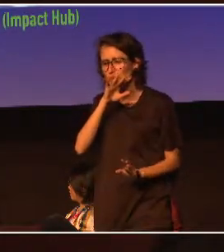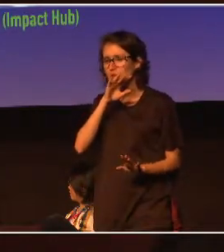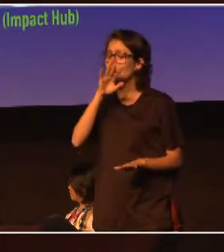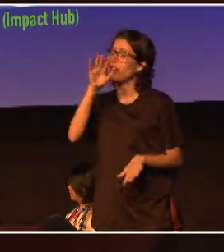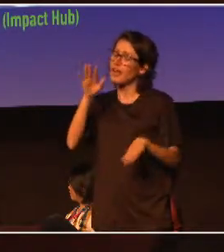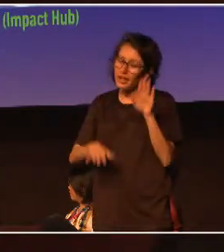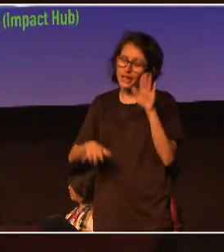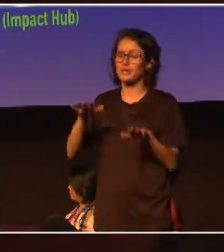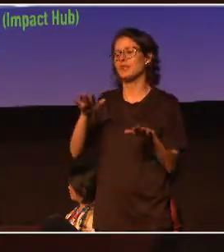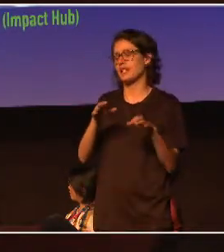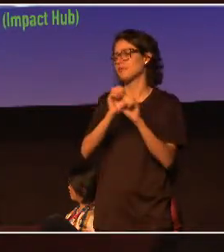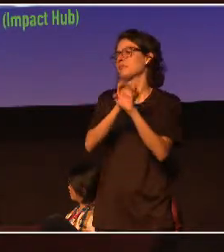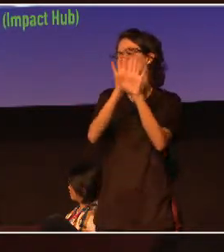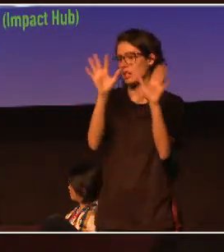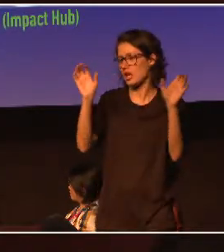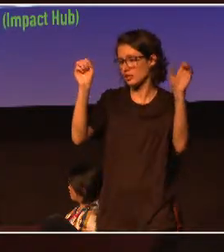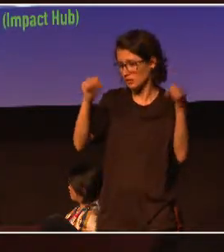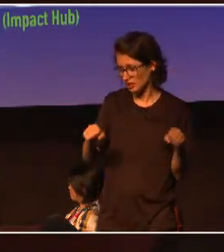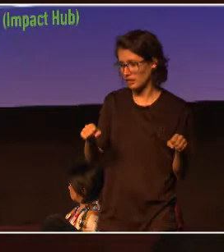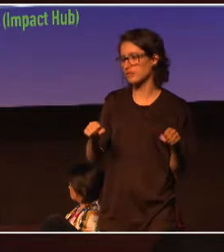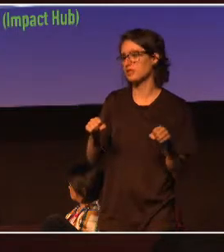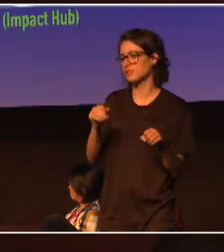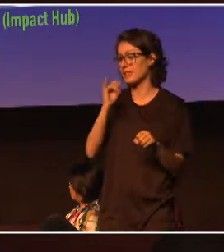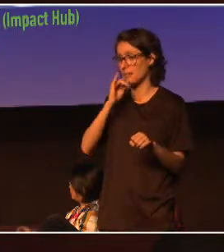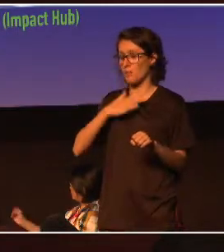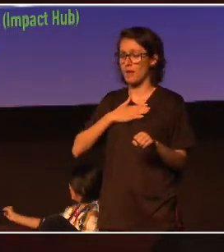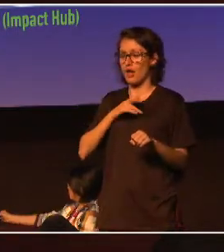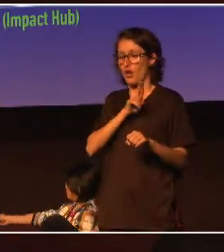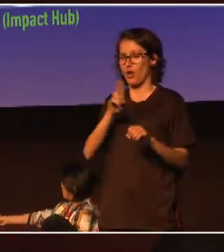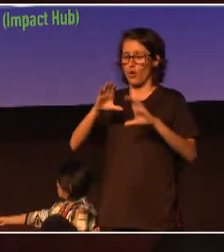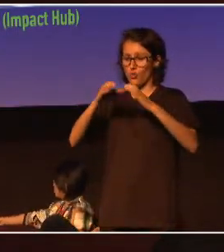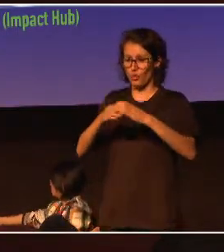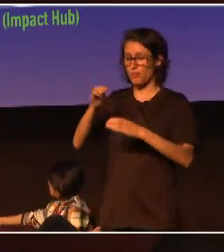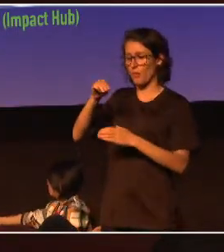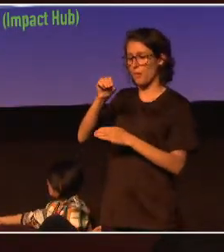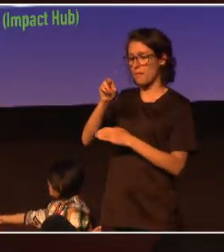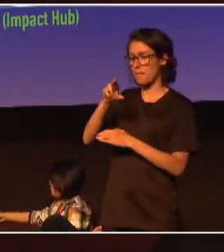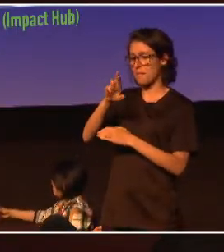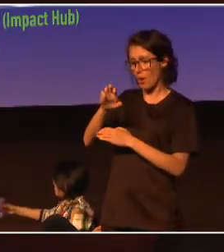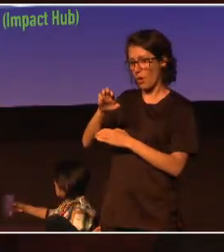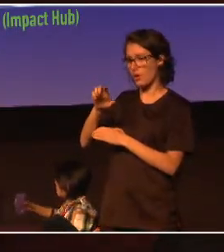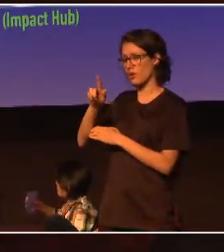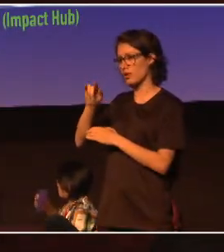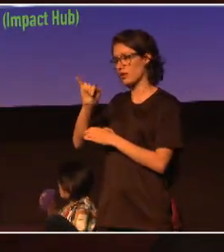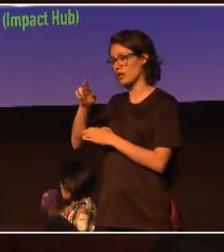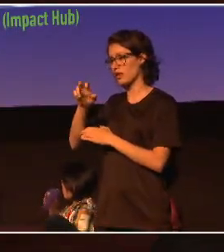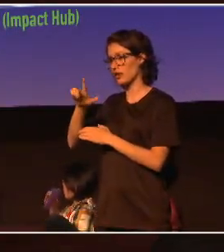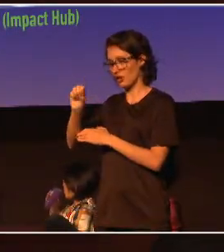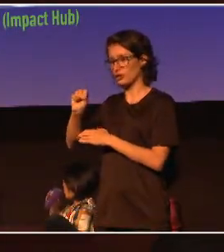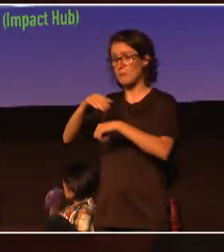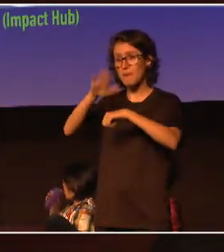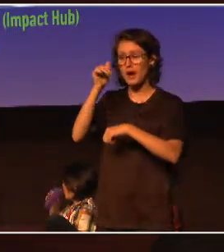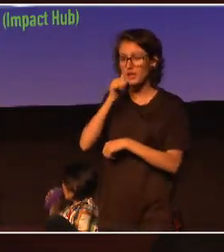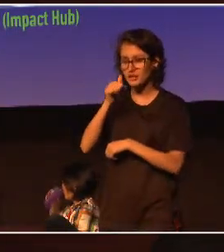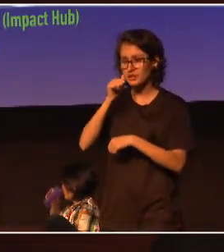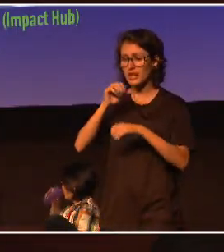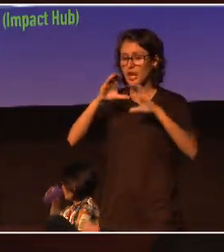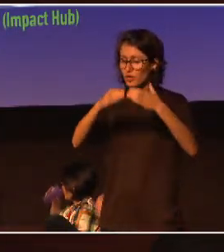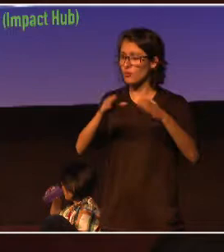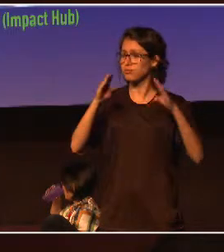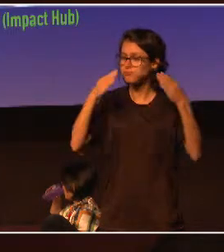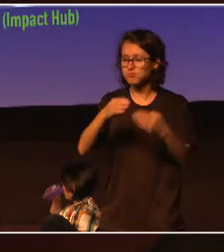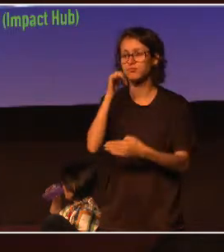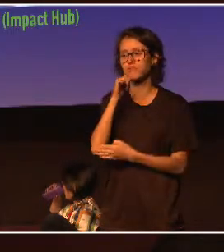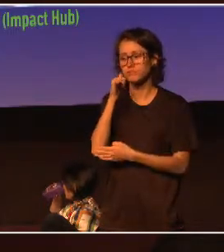exclusão definida, no caso do meu grupo, que é More Girls. É para mulher, porque às vezes num grupo de minoria, o fortalecimento de uma